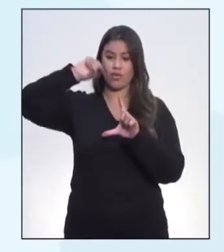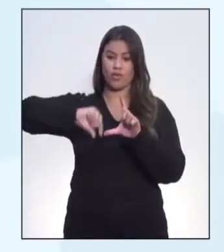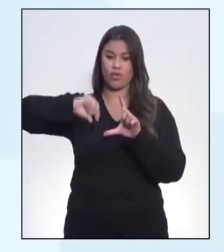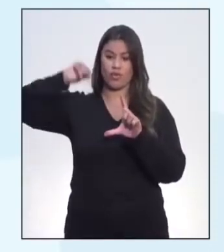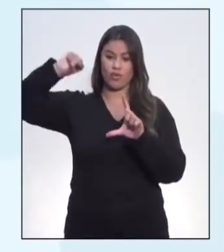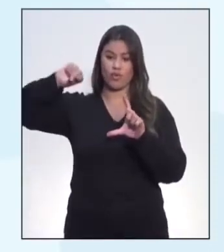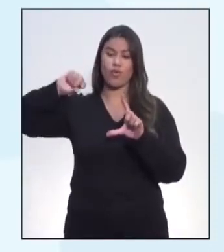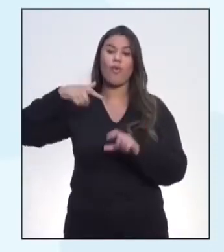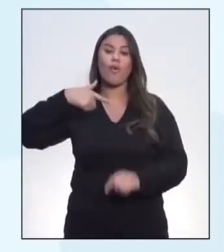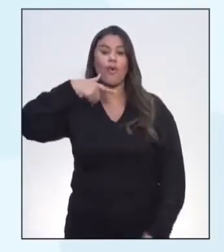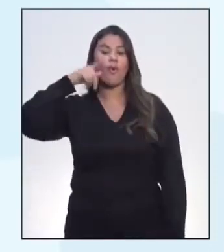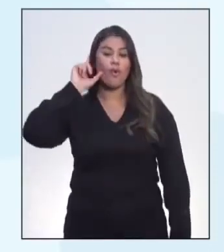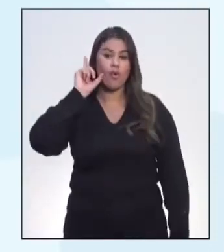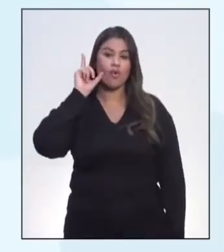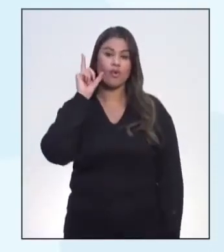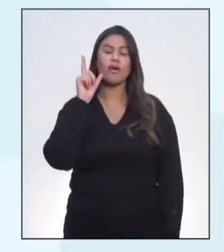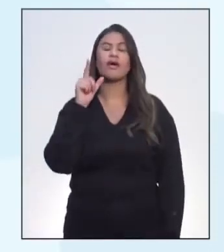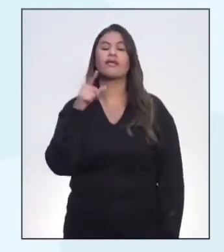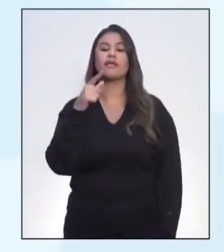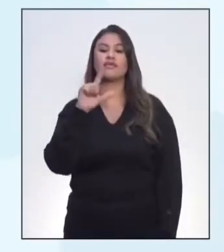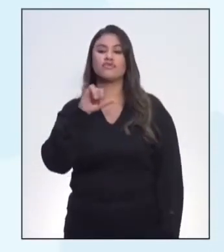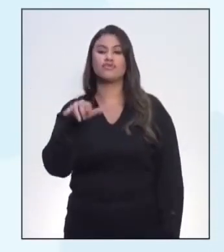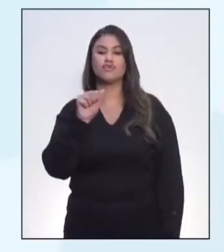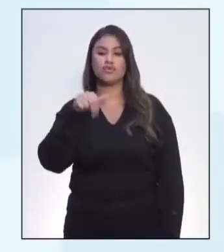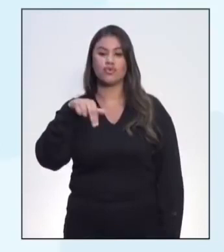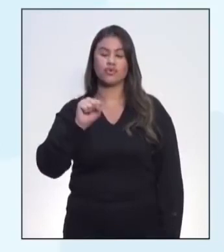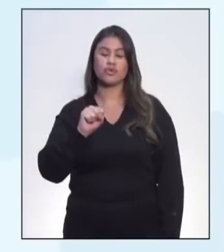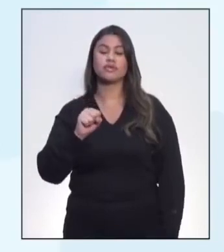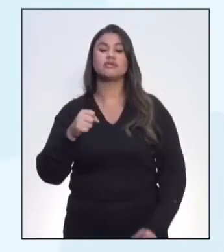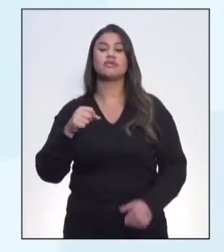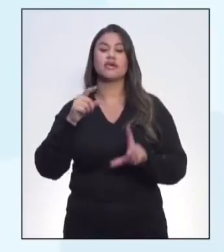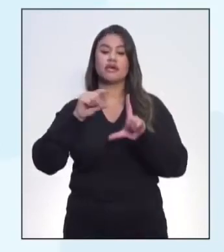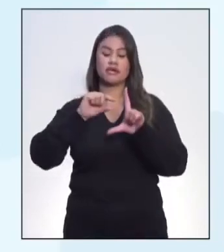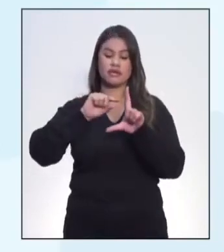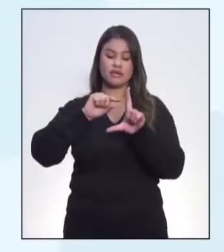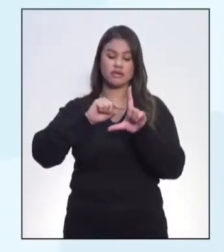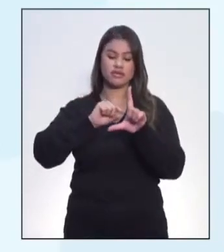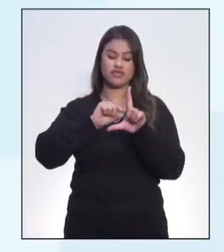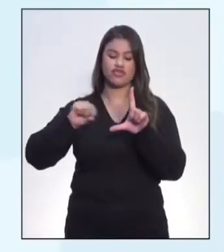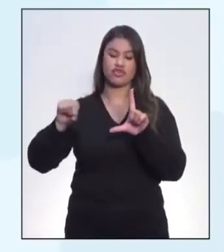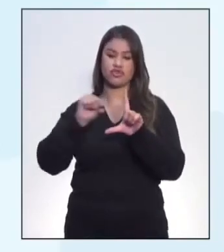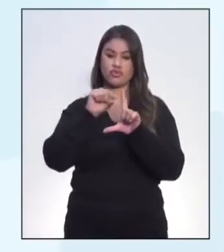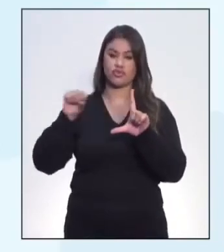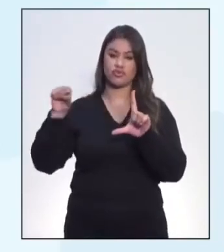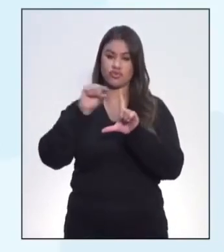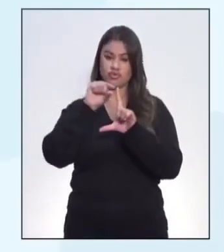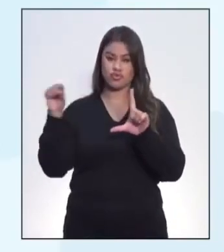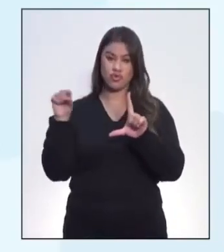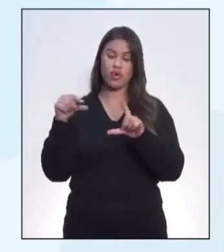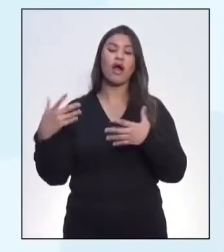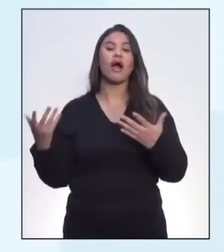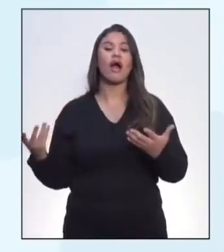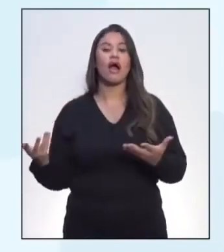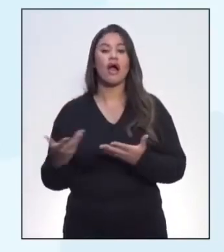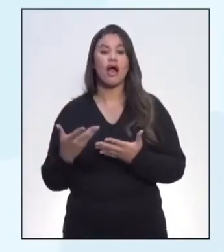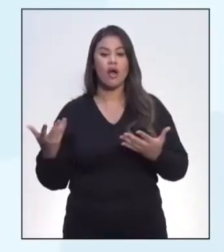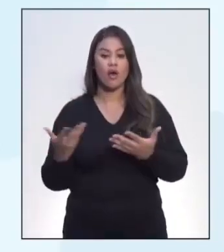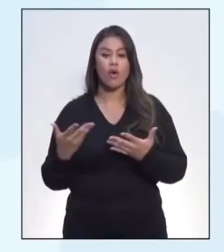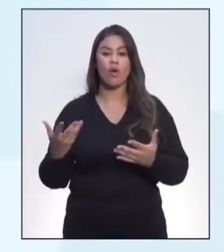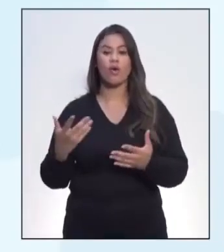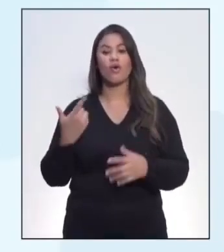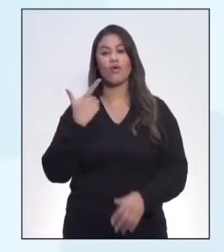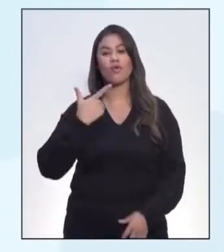Jonas trabalharam gráfico de setores. Não é isso? E hoje nós vamos trabalhar um tipo de gráfico muito interessante,